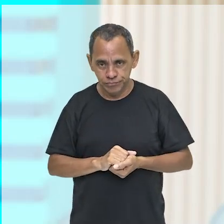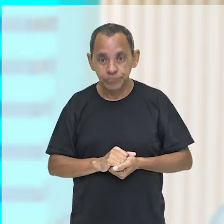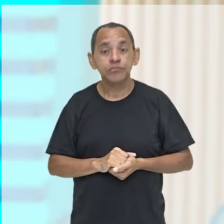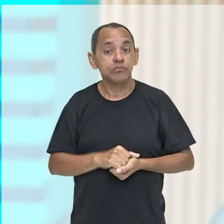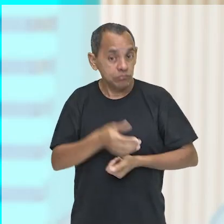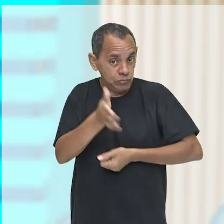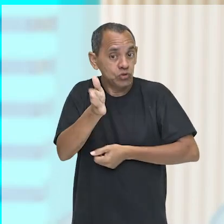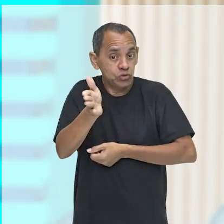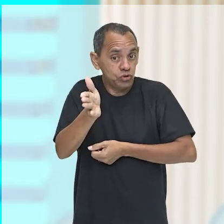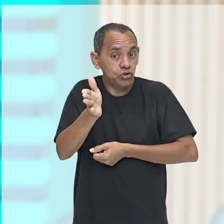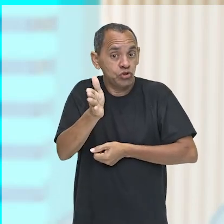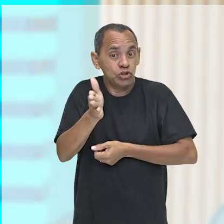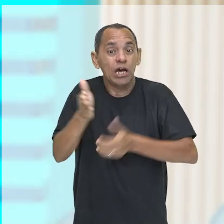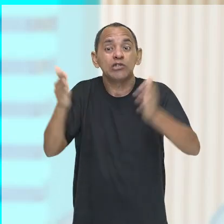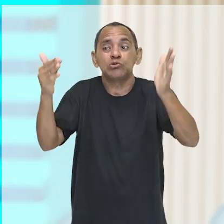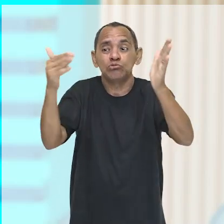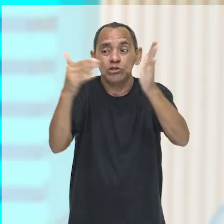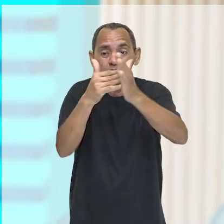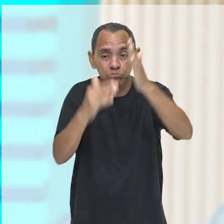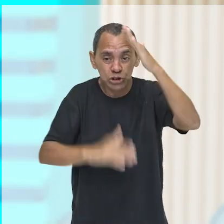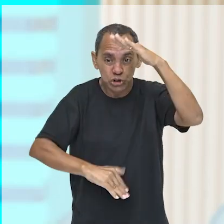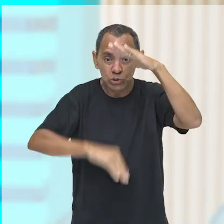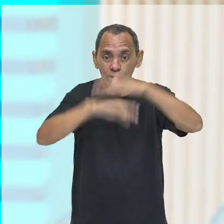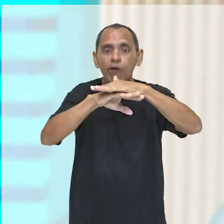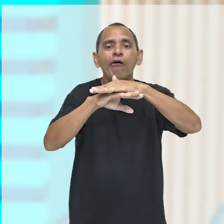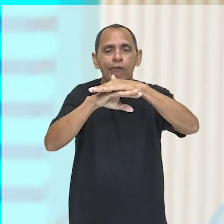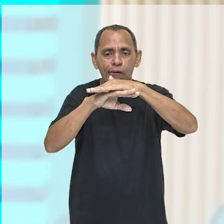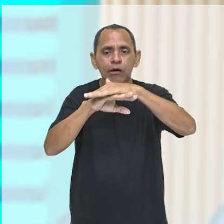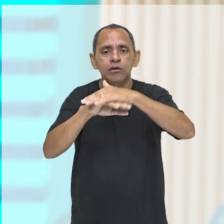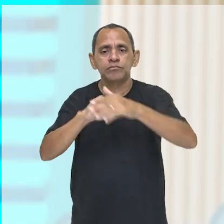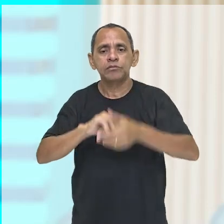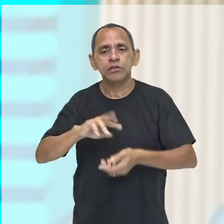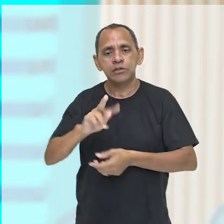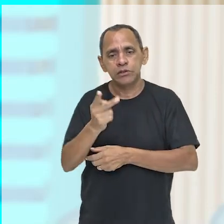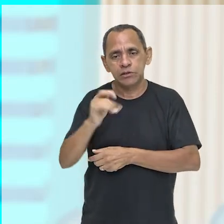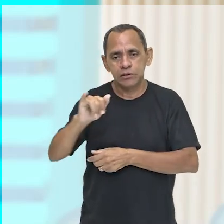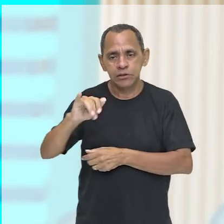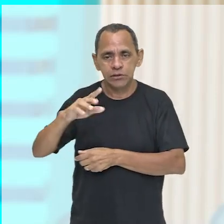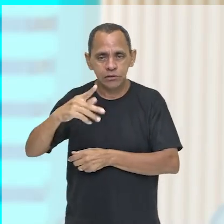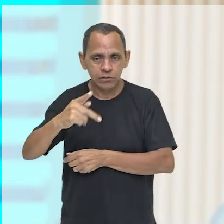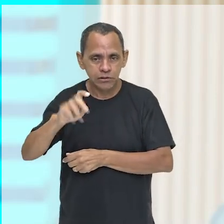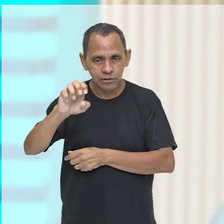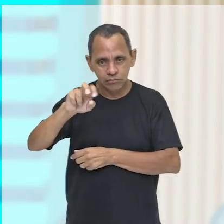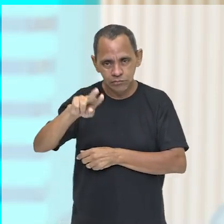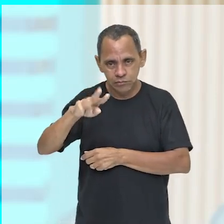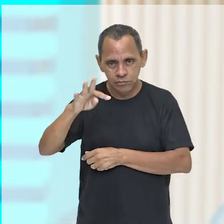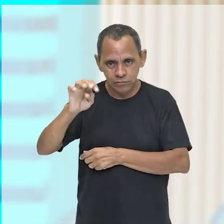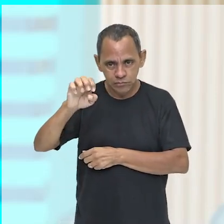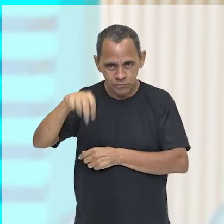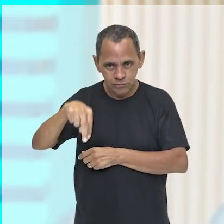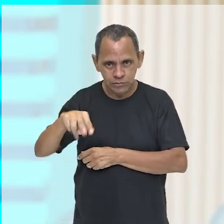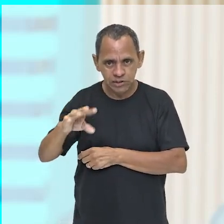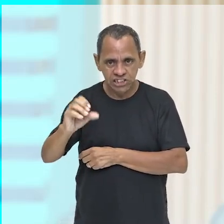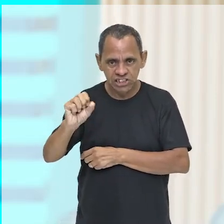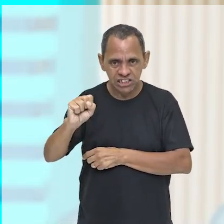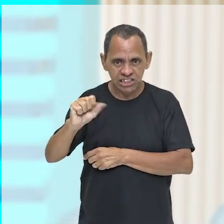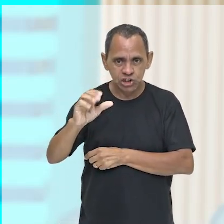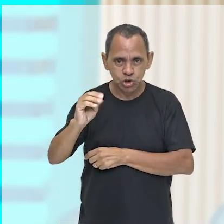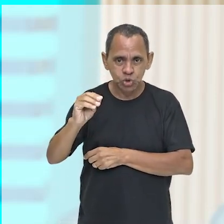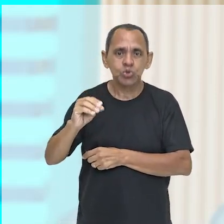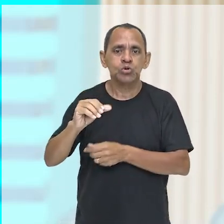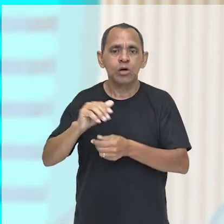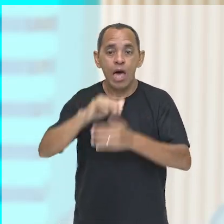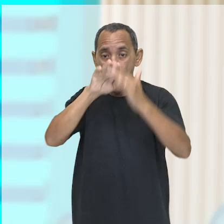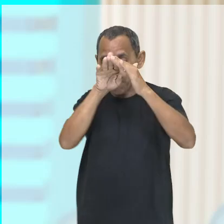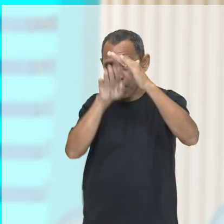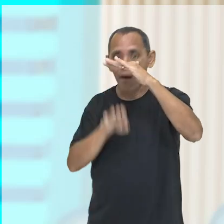no limite da pressão alta, e aí você é considerado hipertenso. Abaixo disso, você ainda não é considerado,